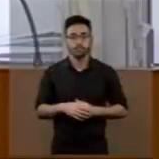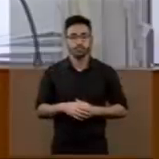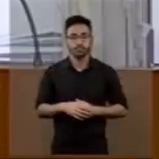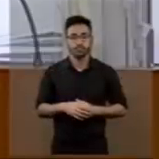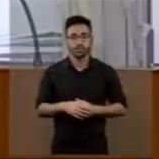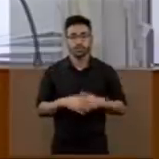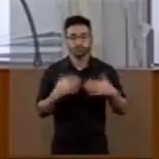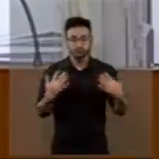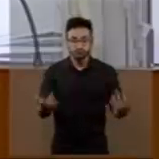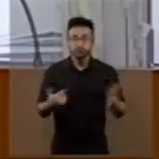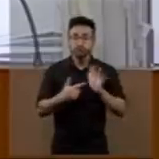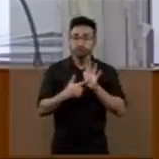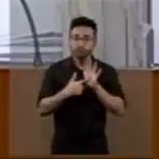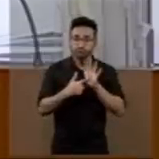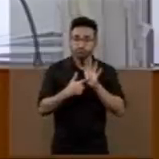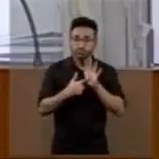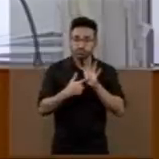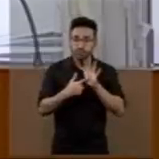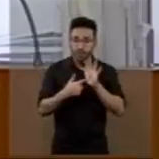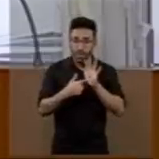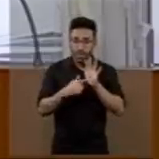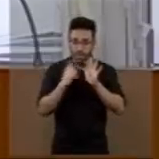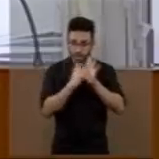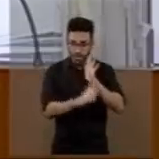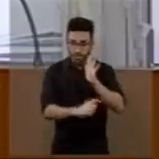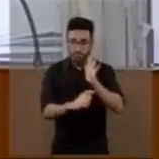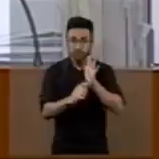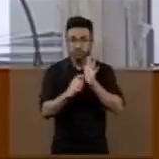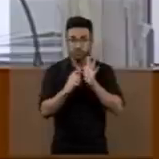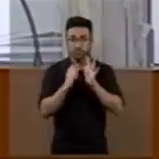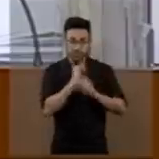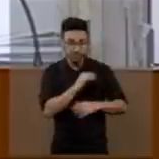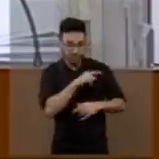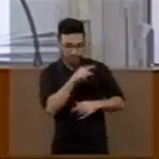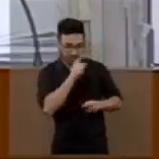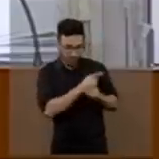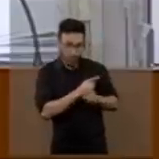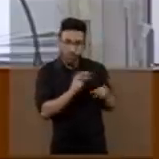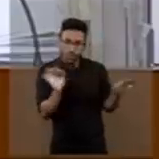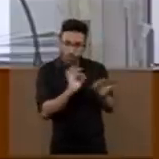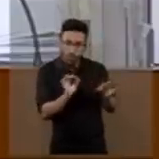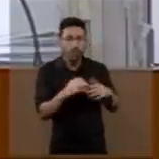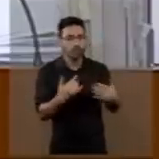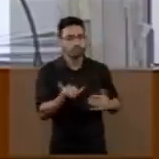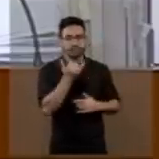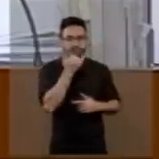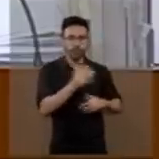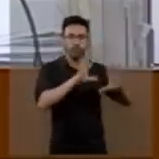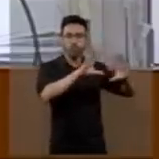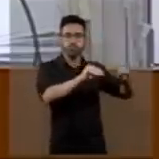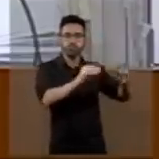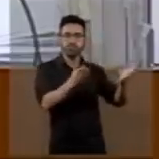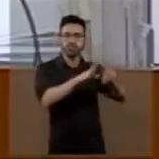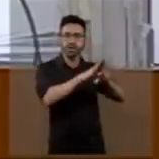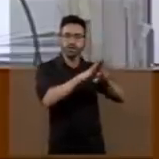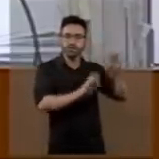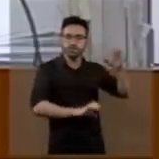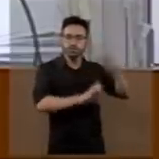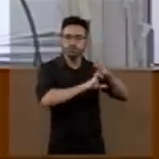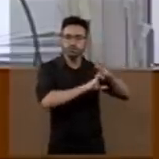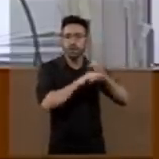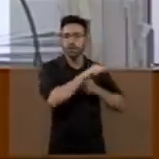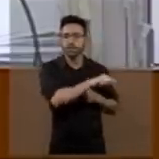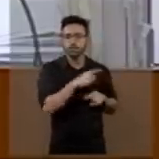Destacando ser essa disposição legal capaz de impor o encerramento da atividade econômica por inadimplência